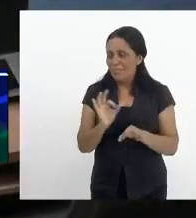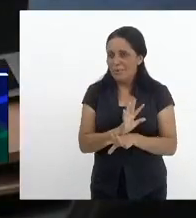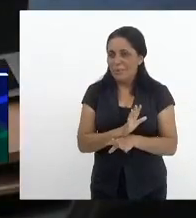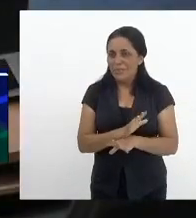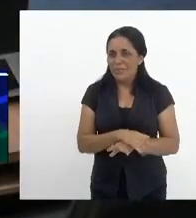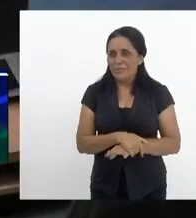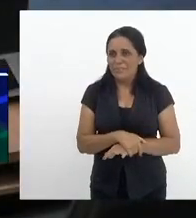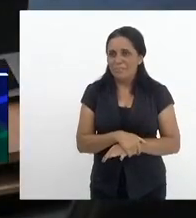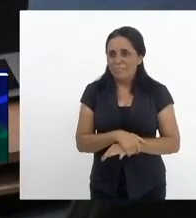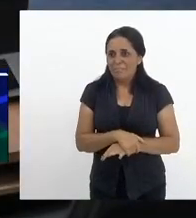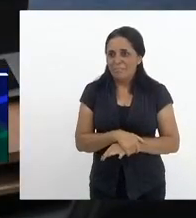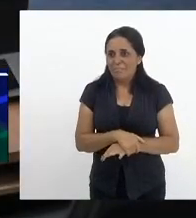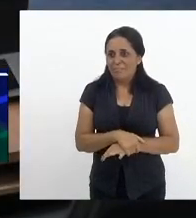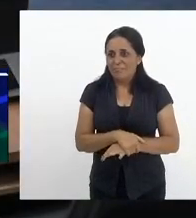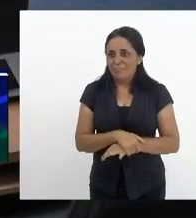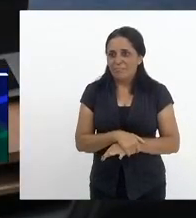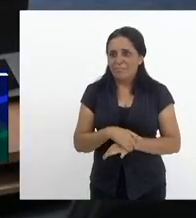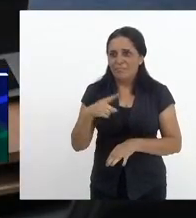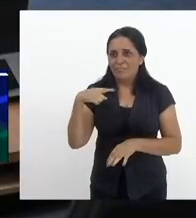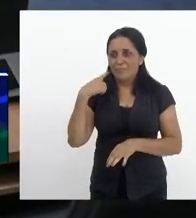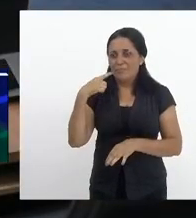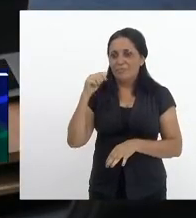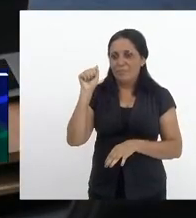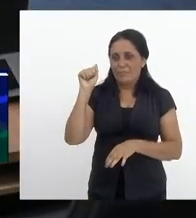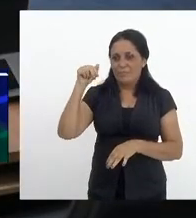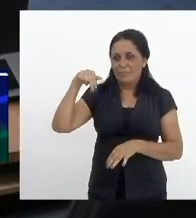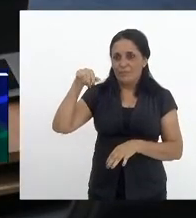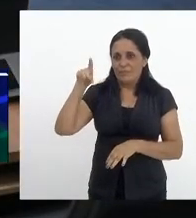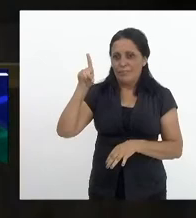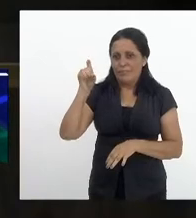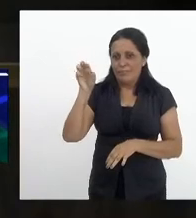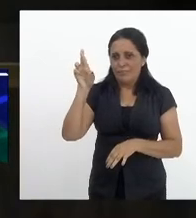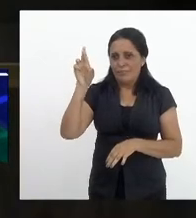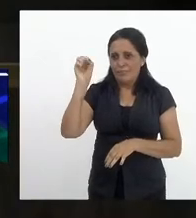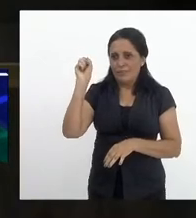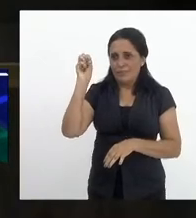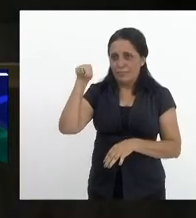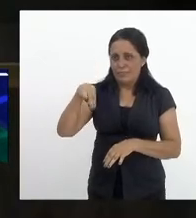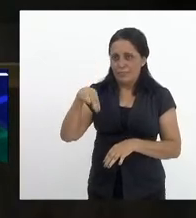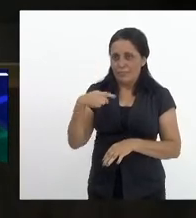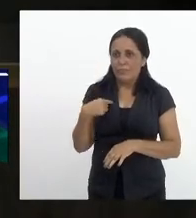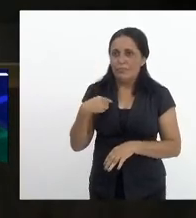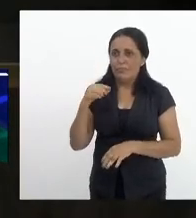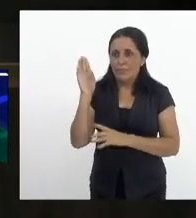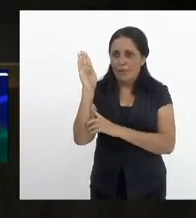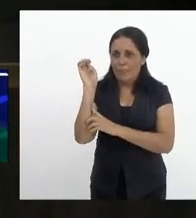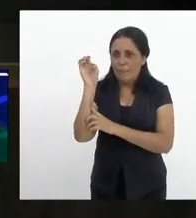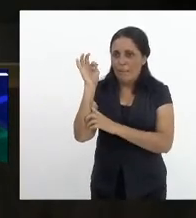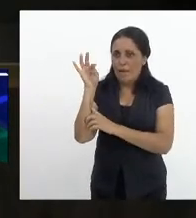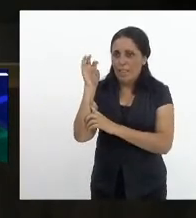Presidente, presidente. Deputado Anderson. Bebeto, Vossa Excelência é convocada, hein, Bebeto?